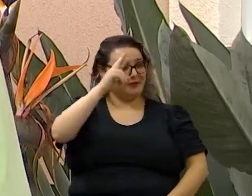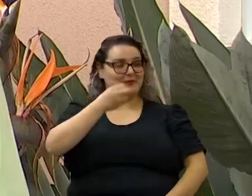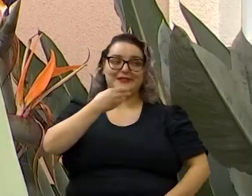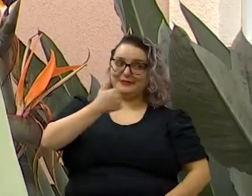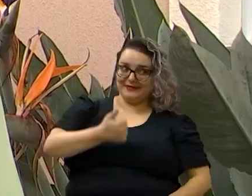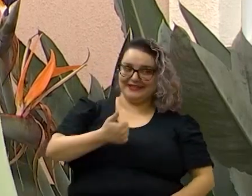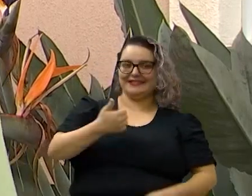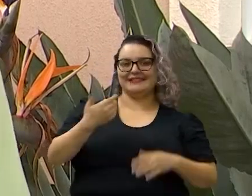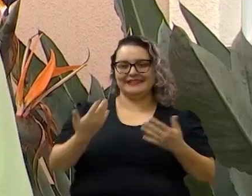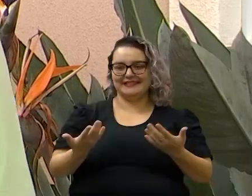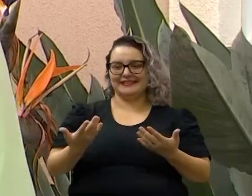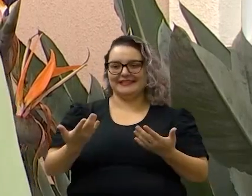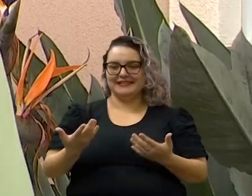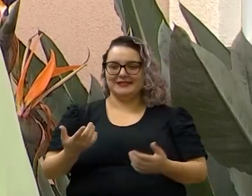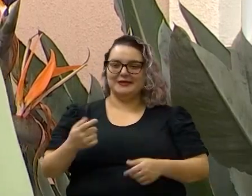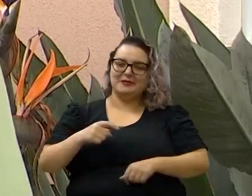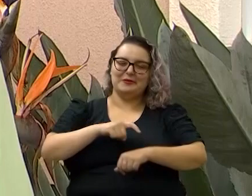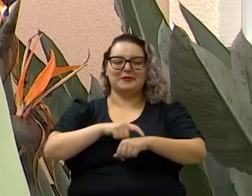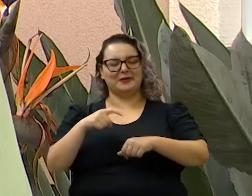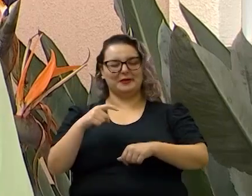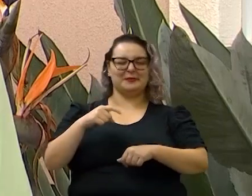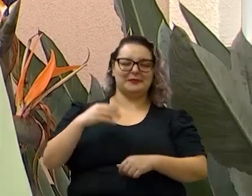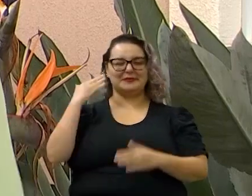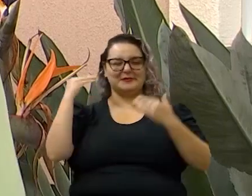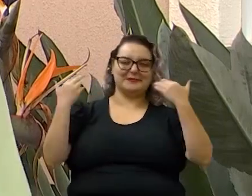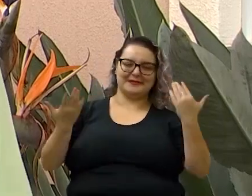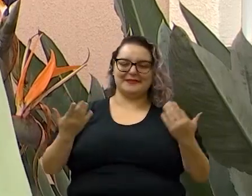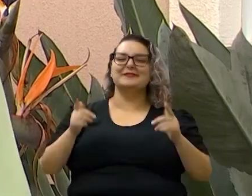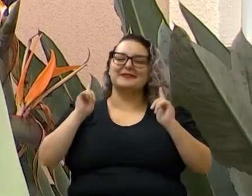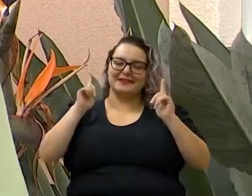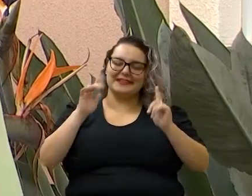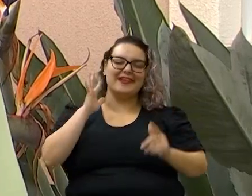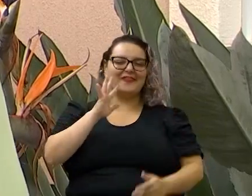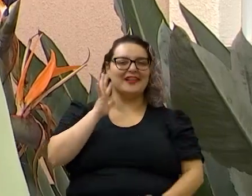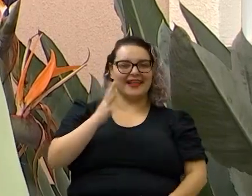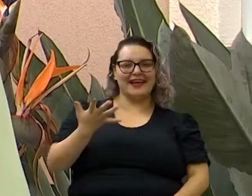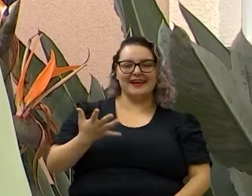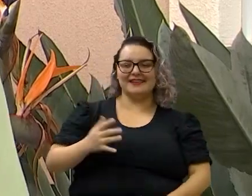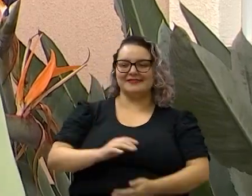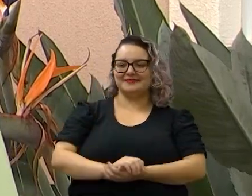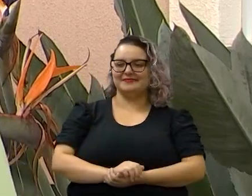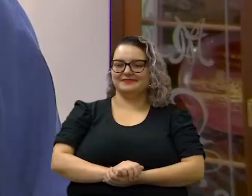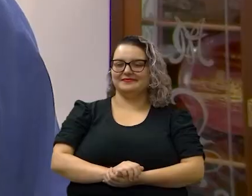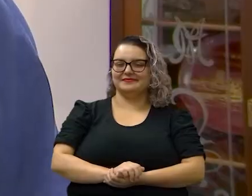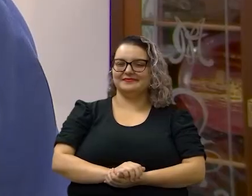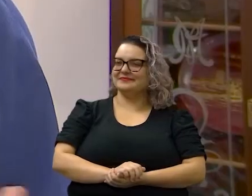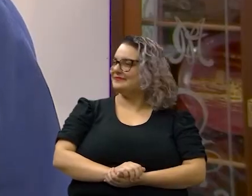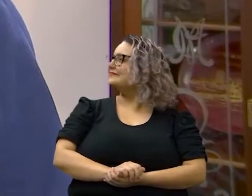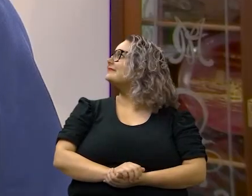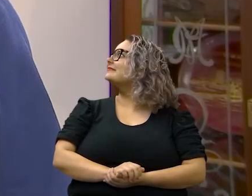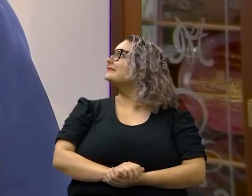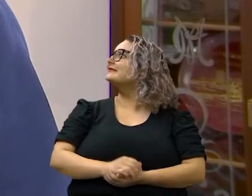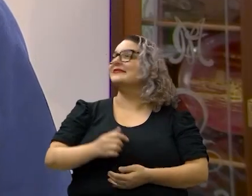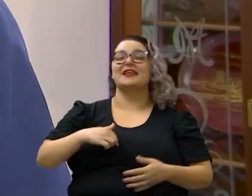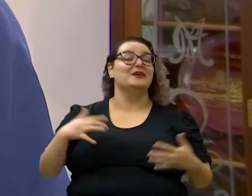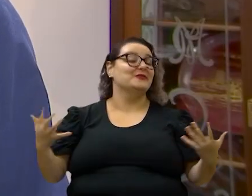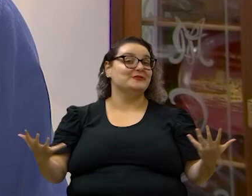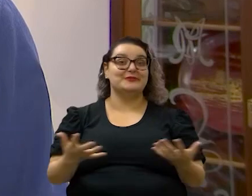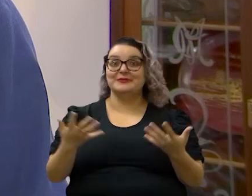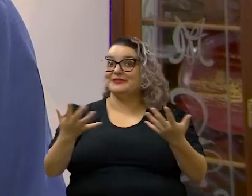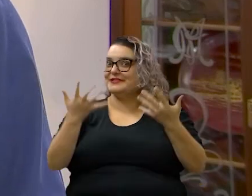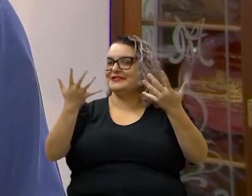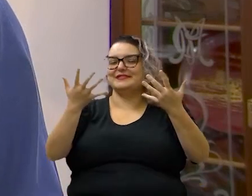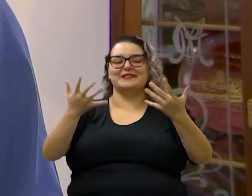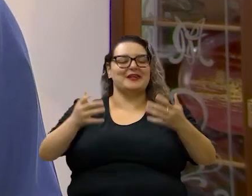aí senhor presidente Tudo bem então meu pequeno momento de fama ali mas foi muito divertido foi muito gratificante eu sou entusiasta